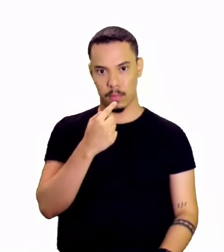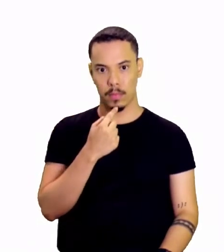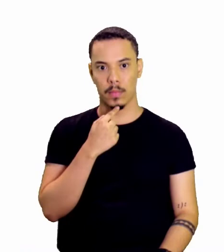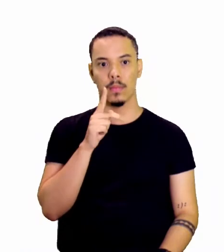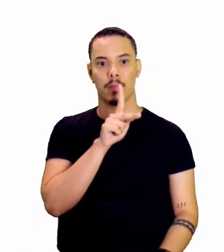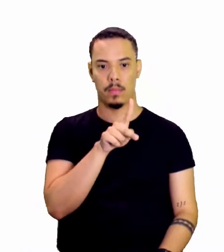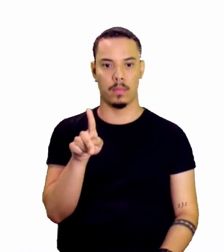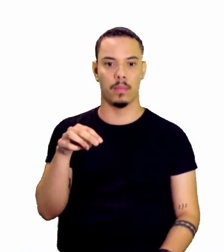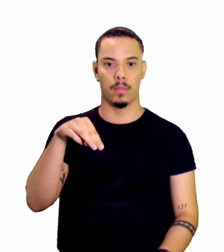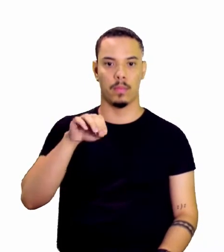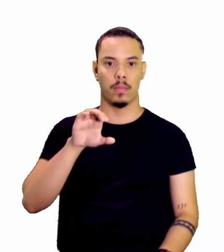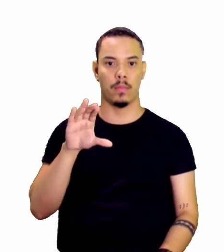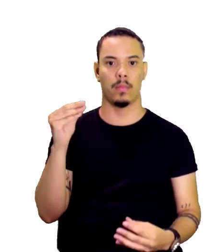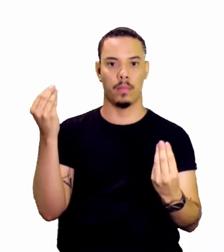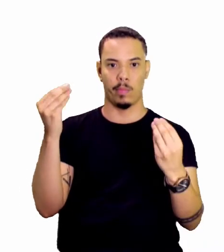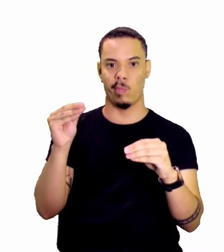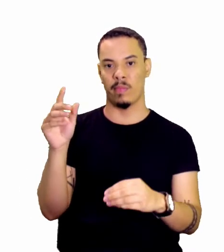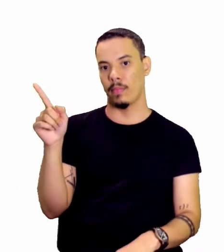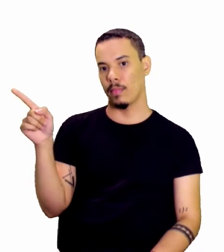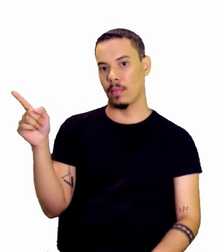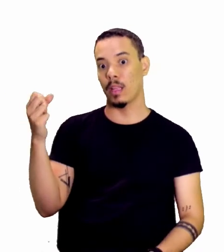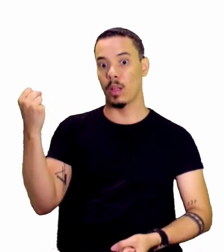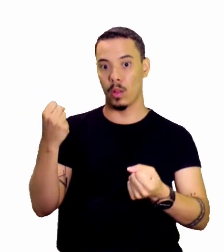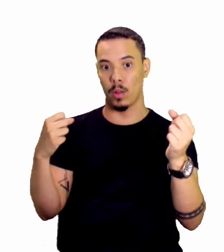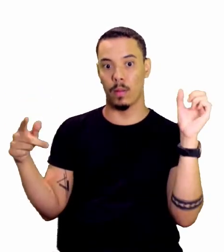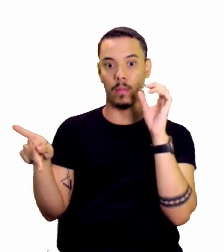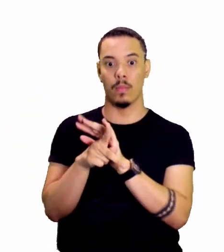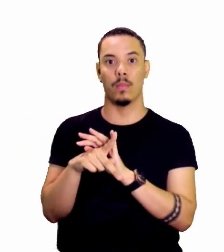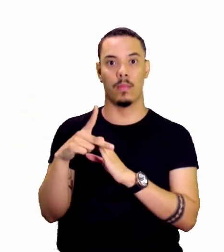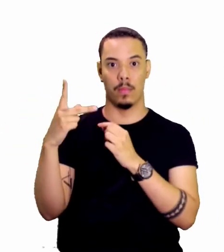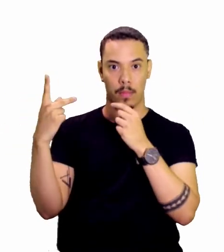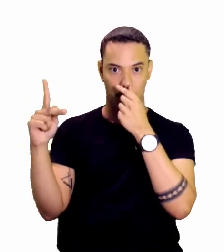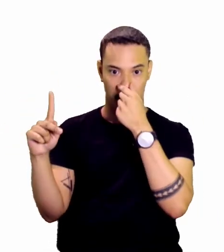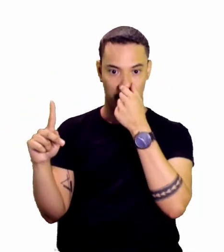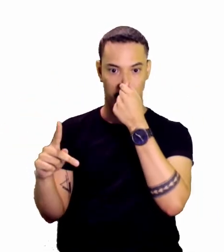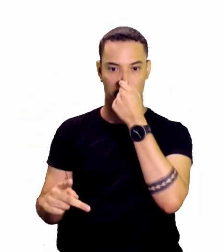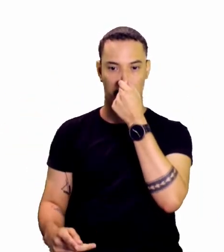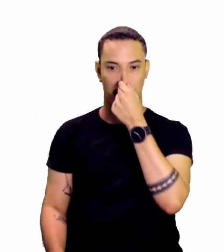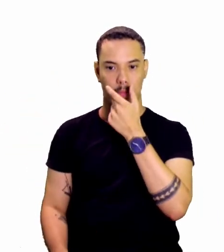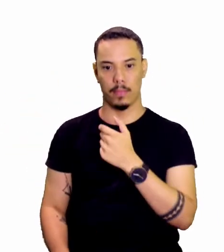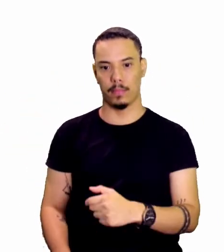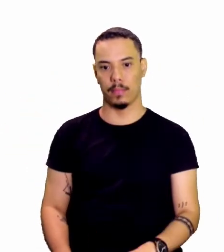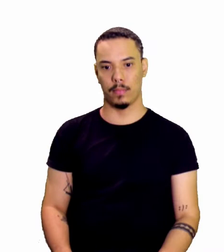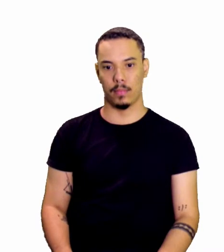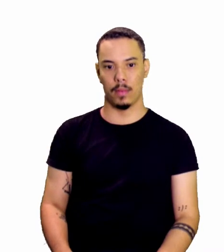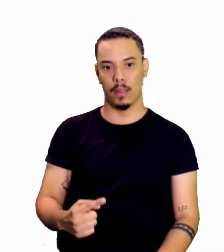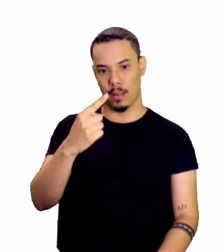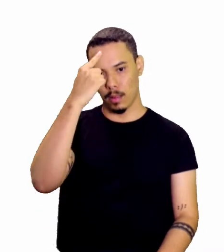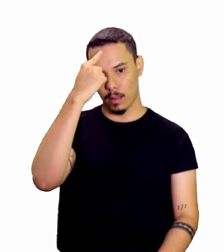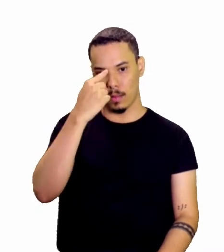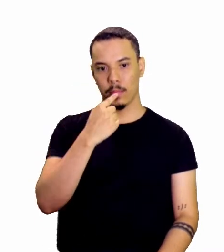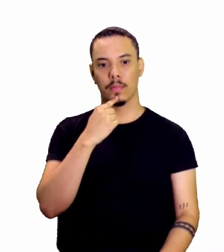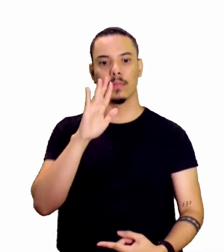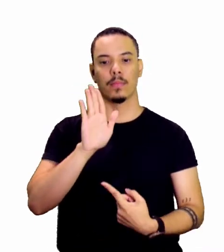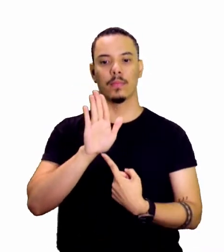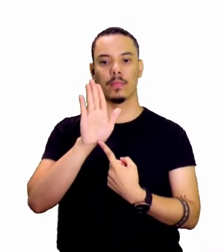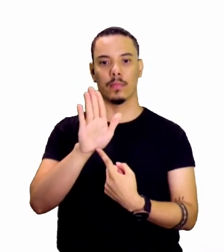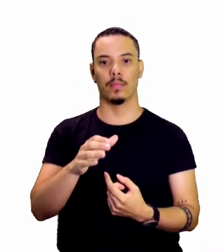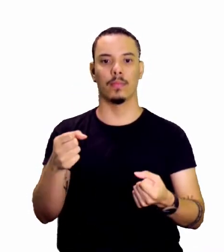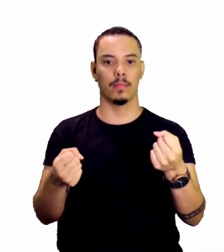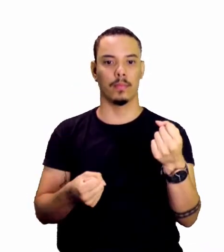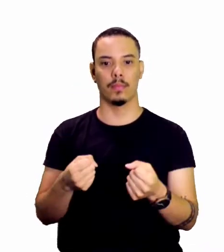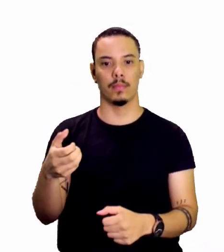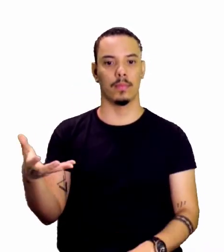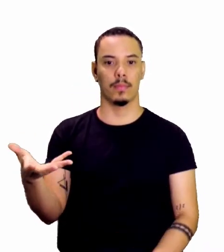MEC que colocou essa figura aí olha só do carro dele viu meu carro nele né e a imagem mostra a velocidade do automóvel